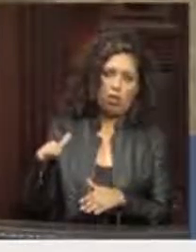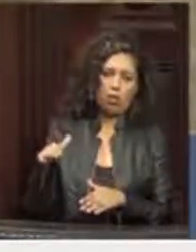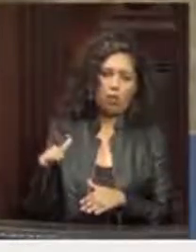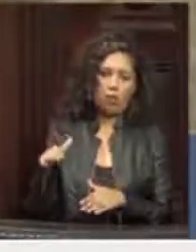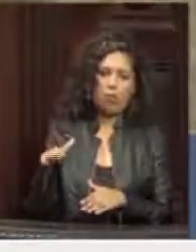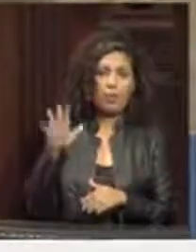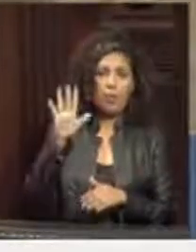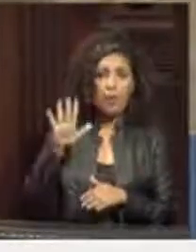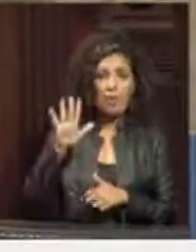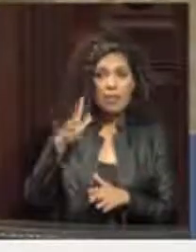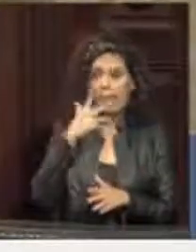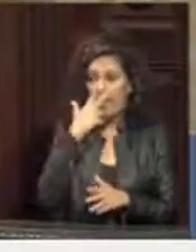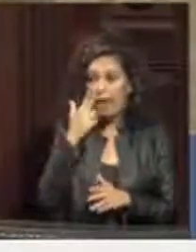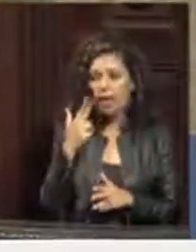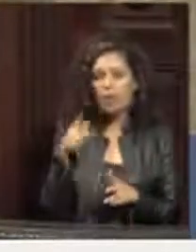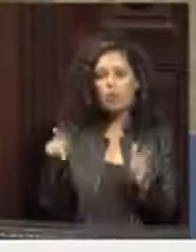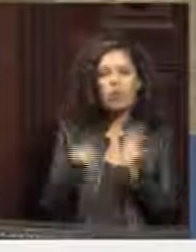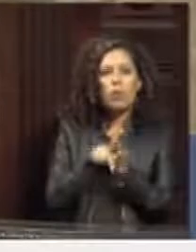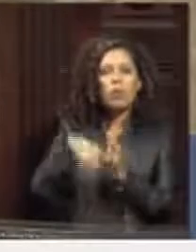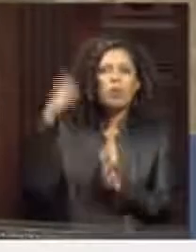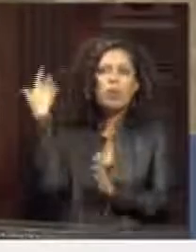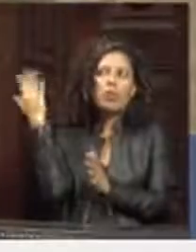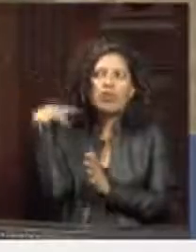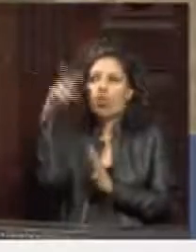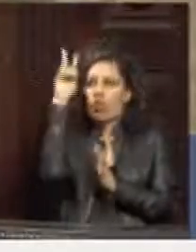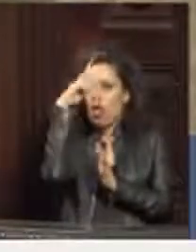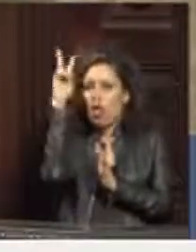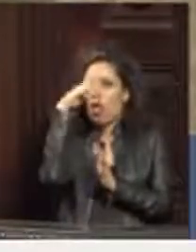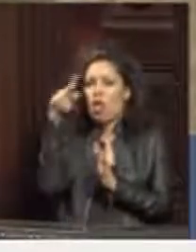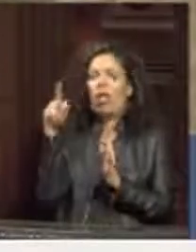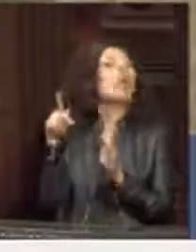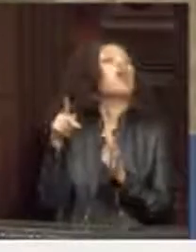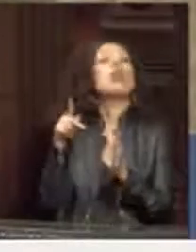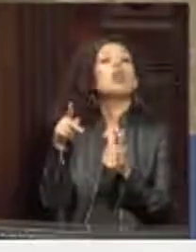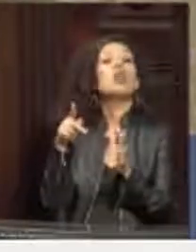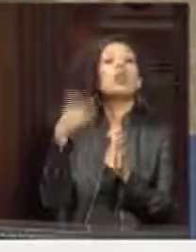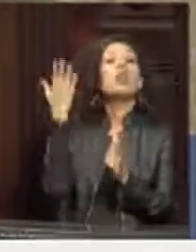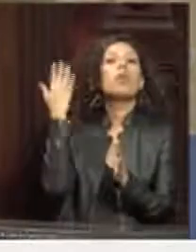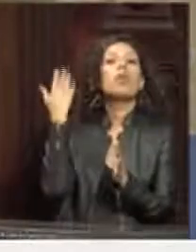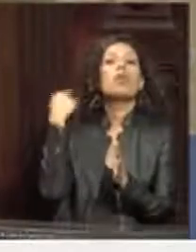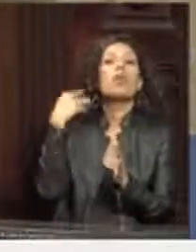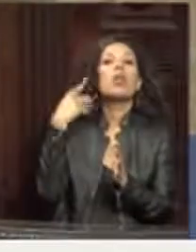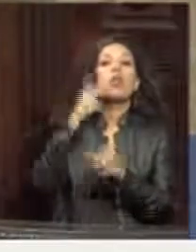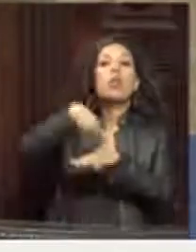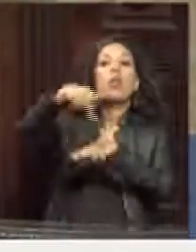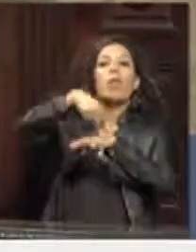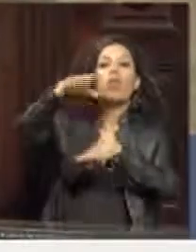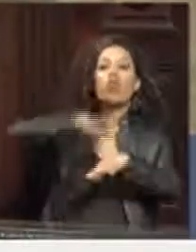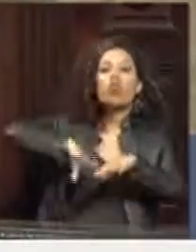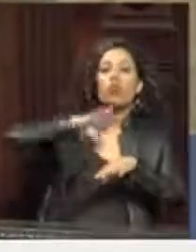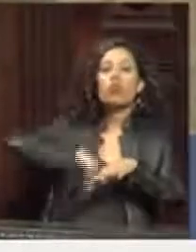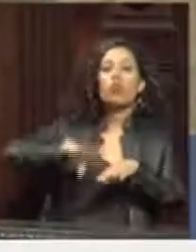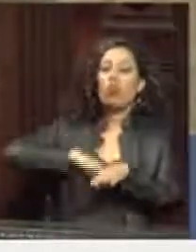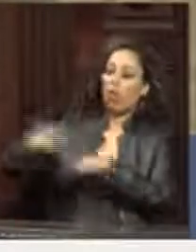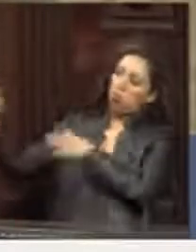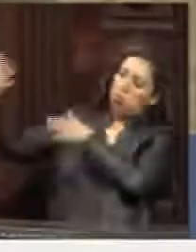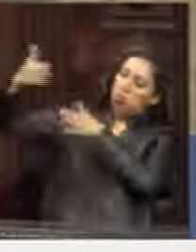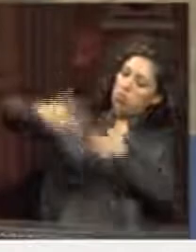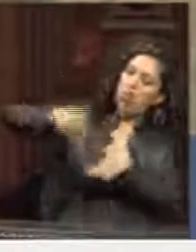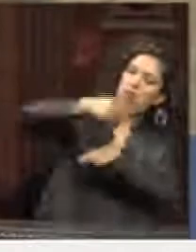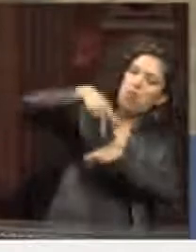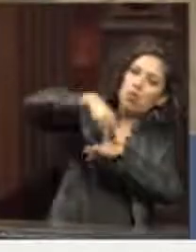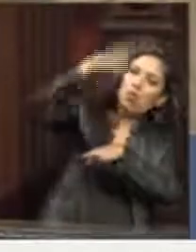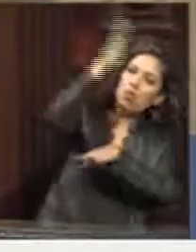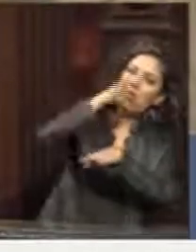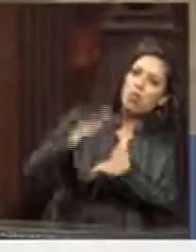do período imperial, seguramente. Agora, o segundo ponto eu quero debater depois melhor com Vossa Excelência. Claro que a solução não é a